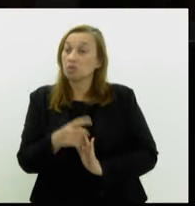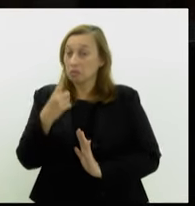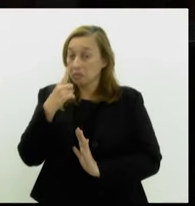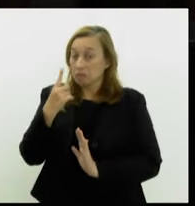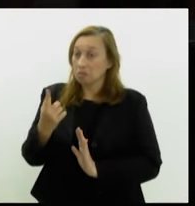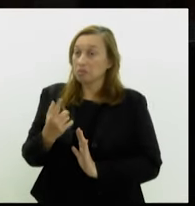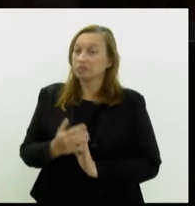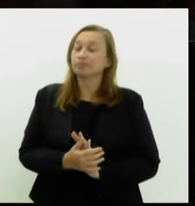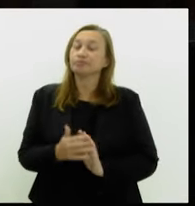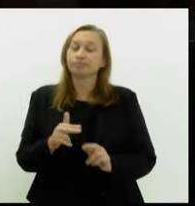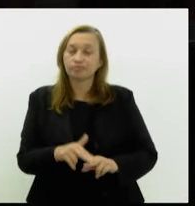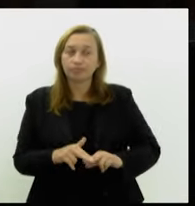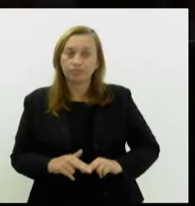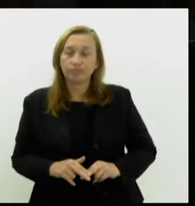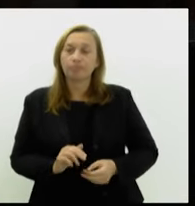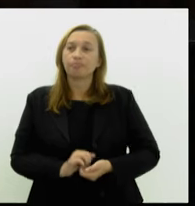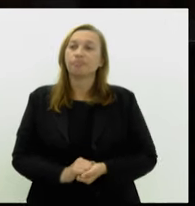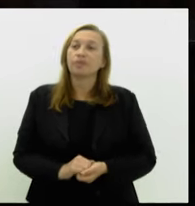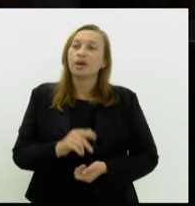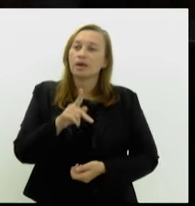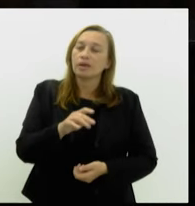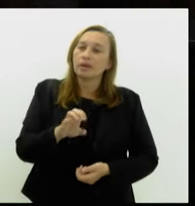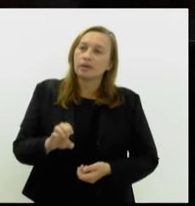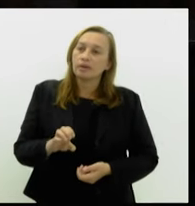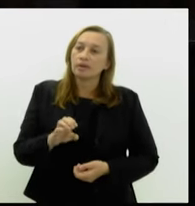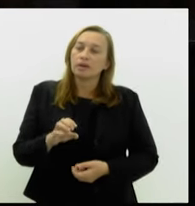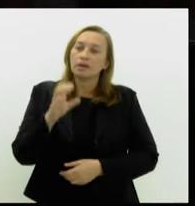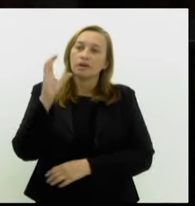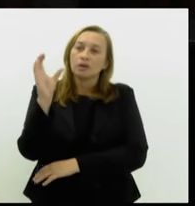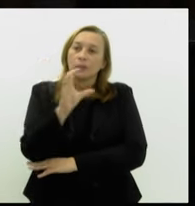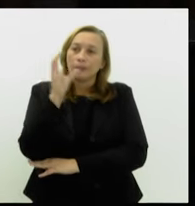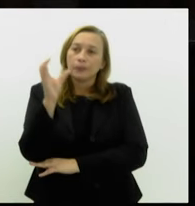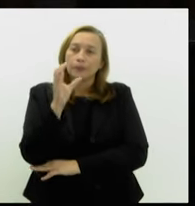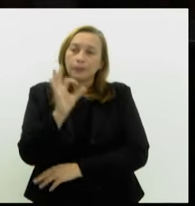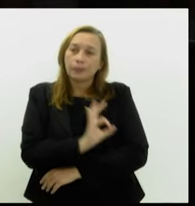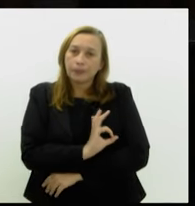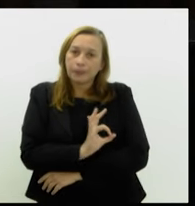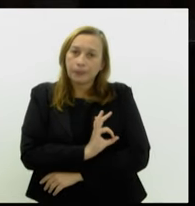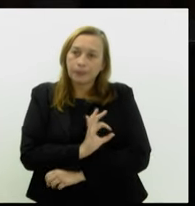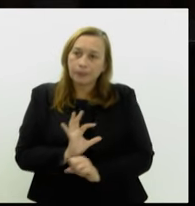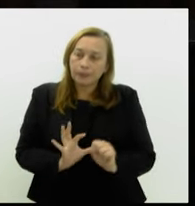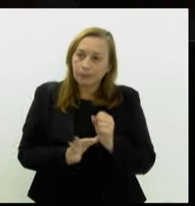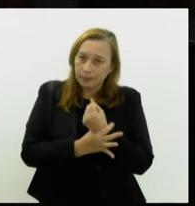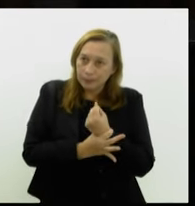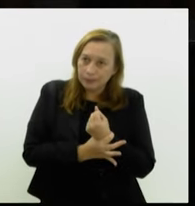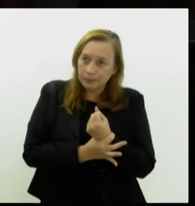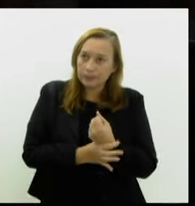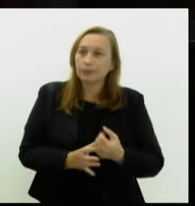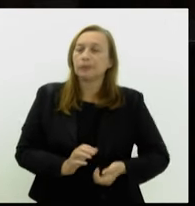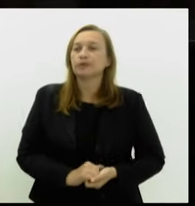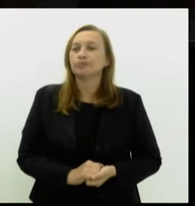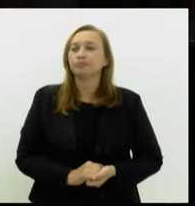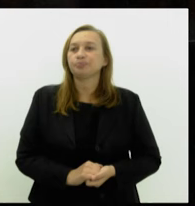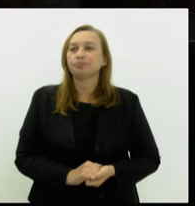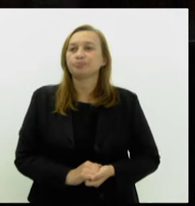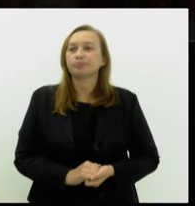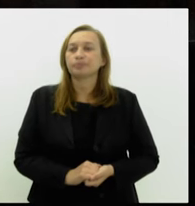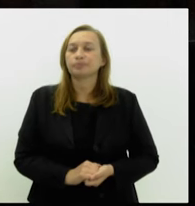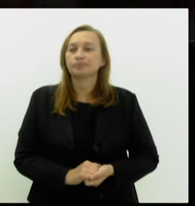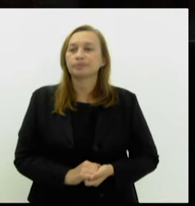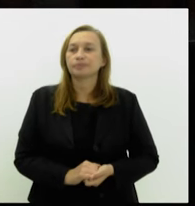vendo. Por isso, fizemos a PEC da Polícia Científica, para que a gente possa garantir a